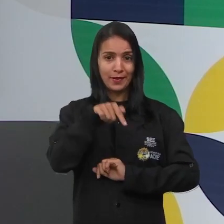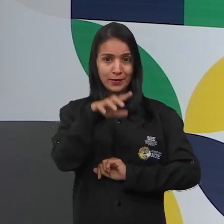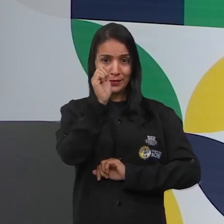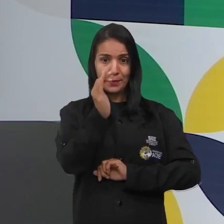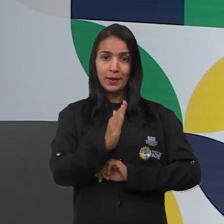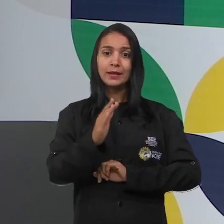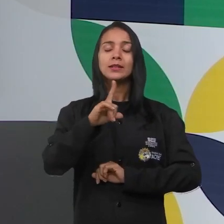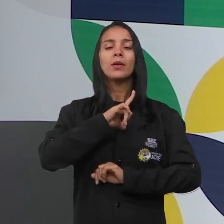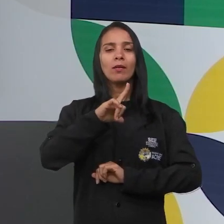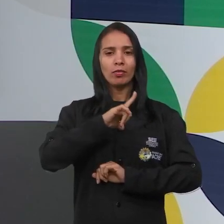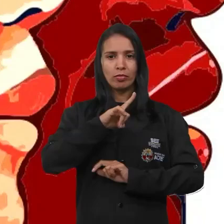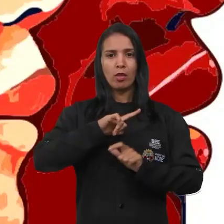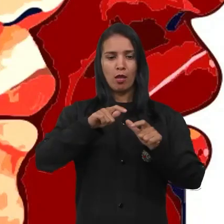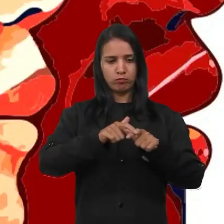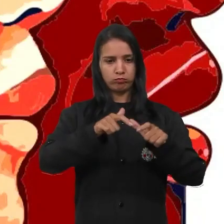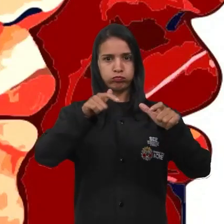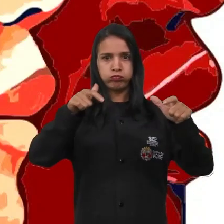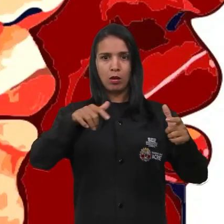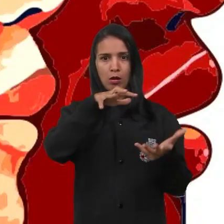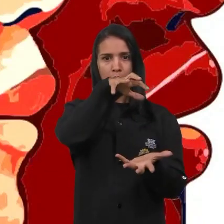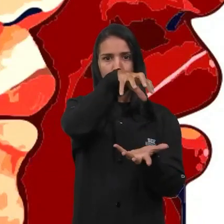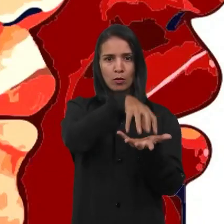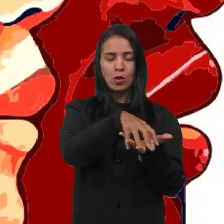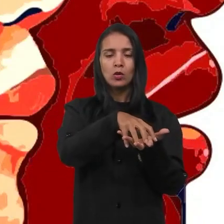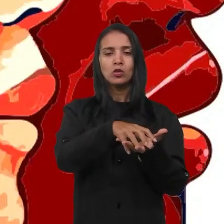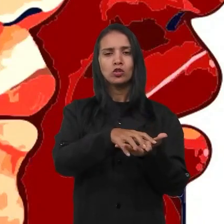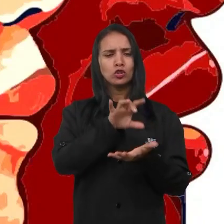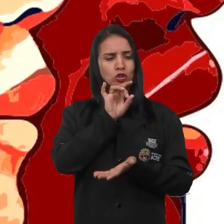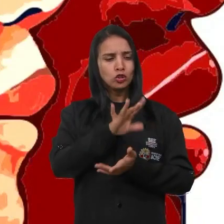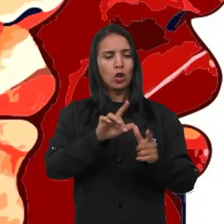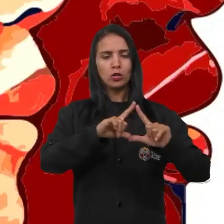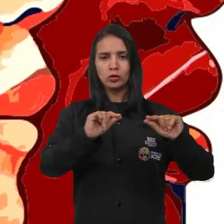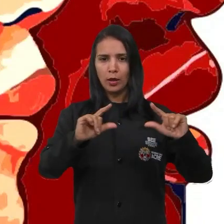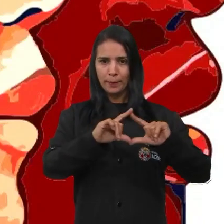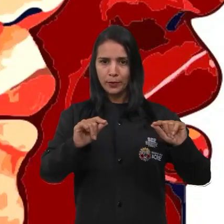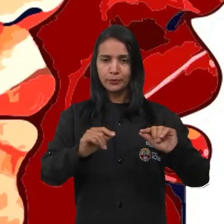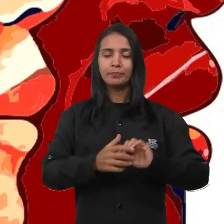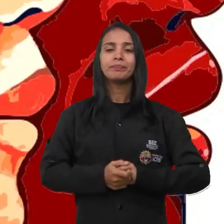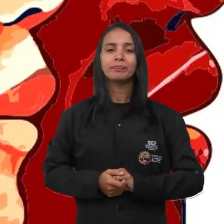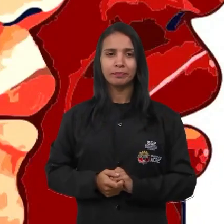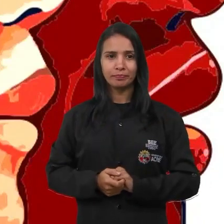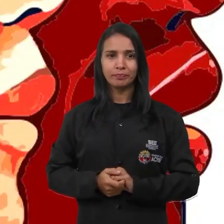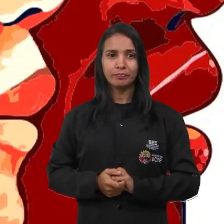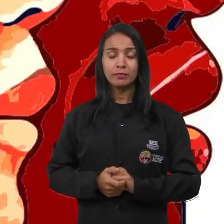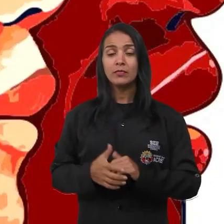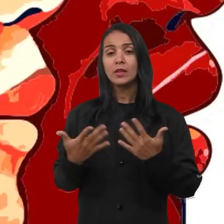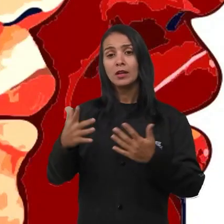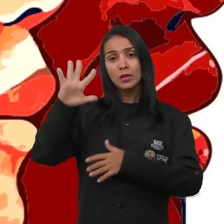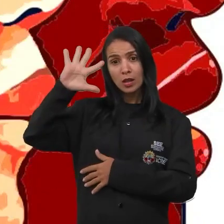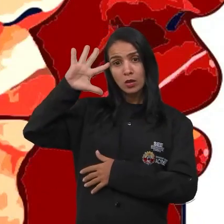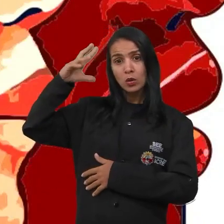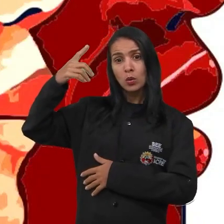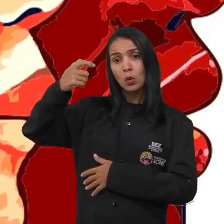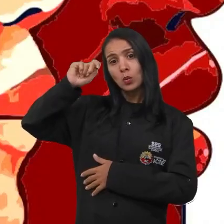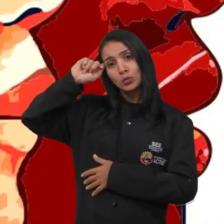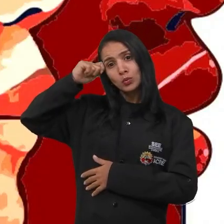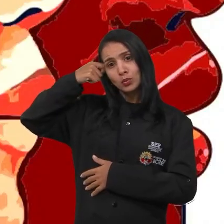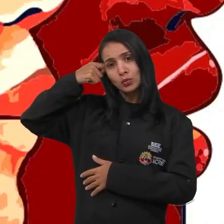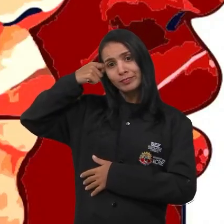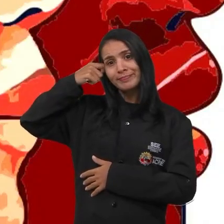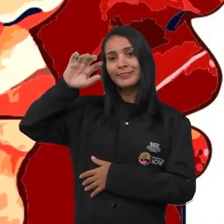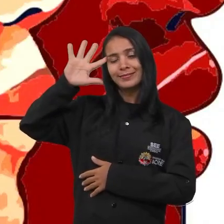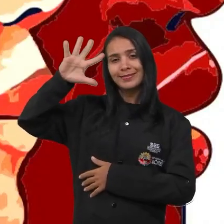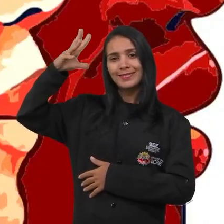agora nós vamos falar dos africanos. Então, os africanos, eles foram trazidos ao